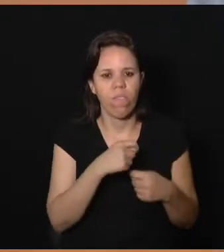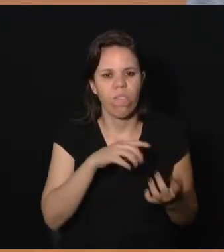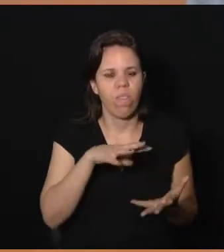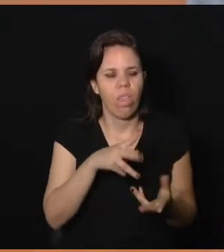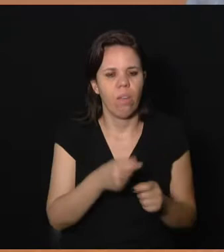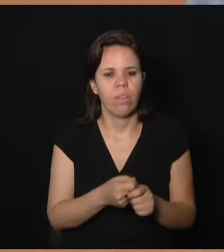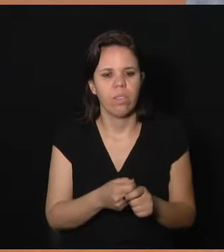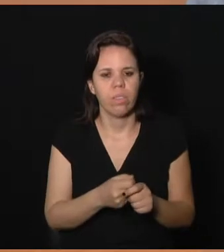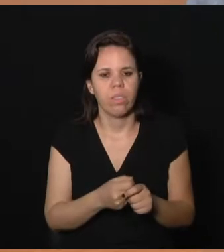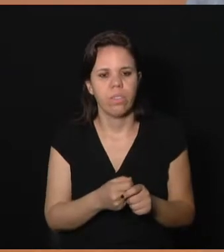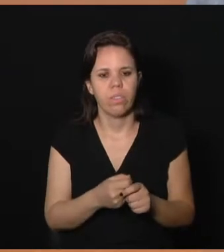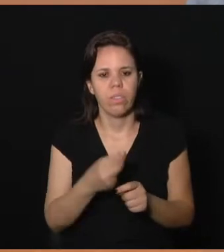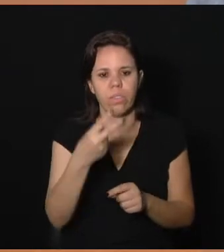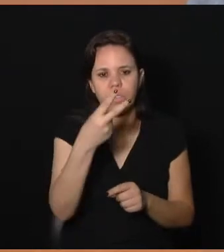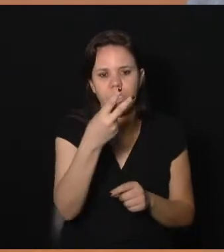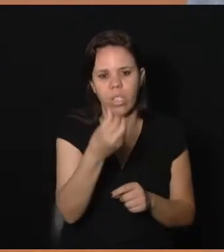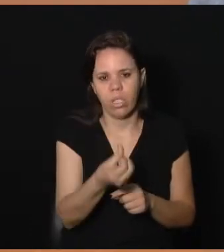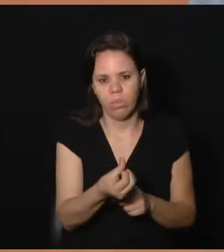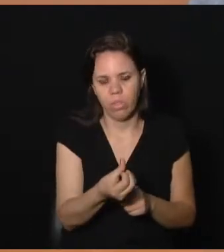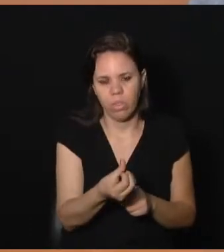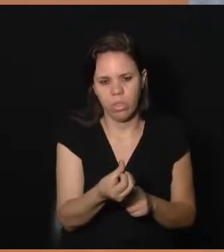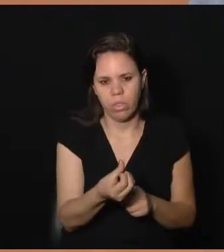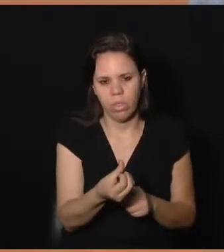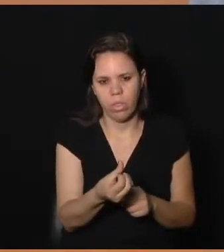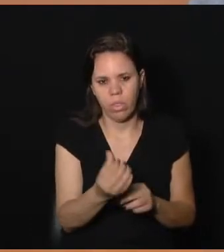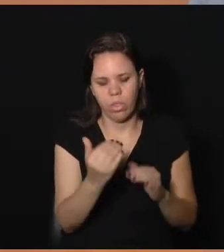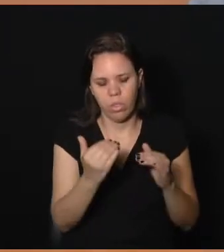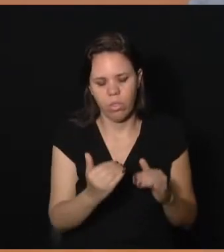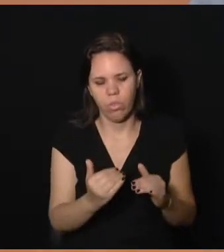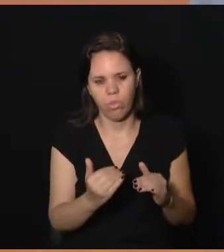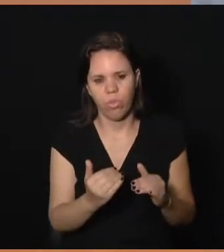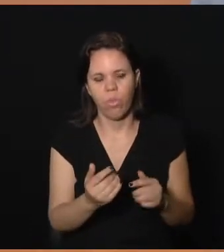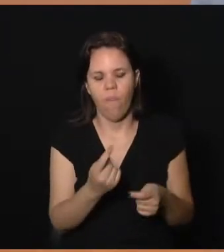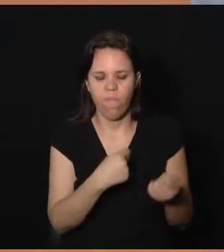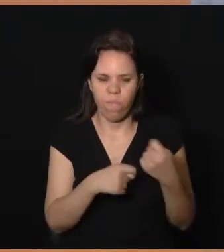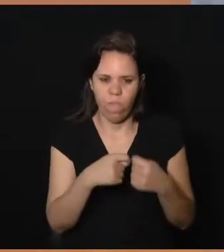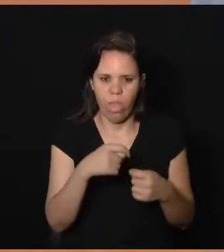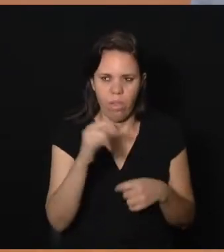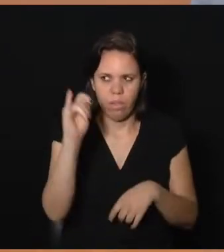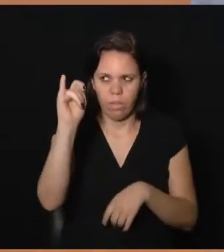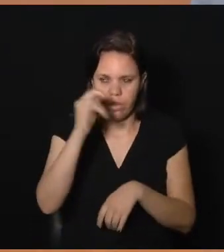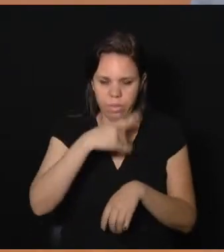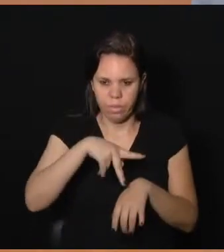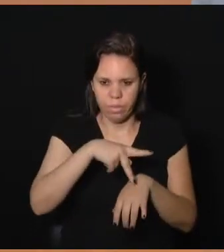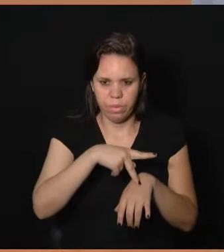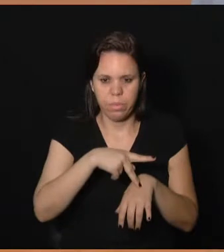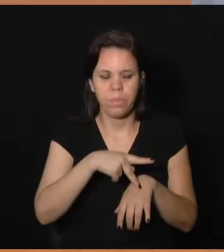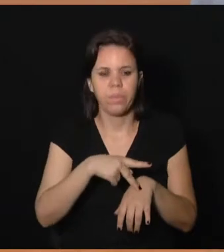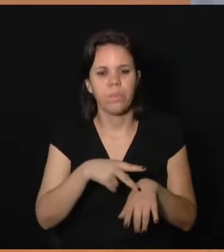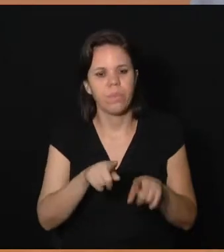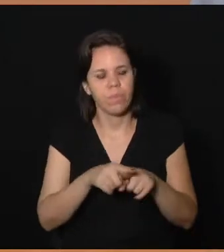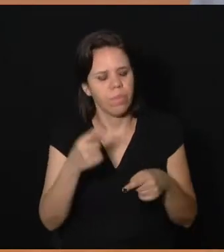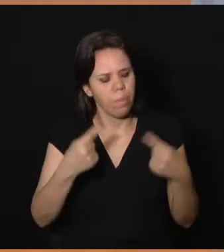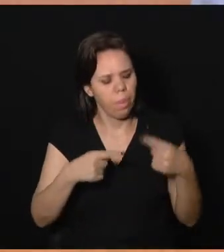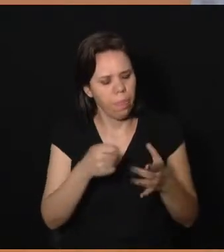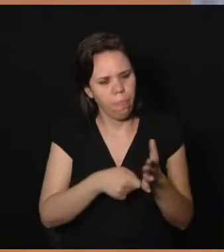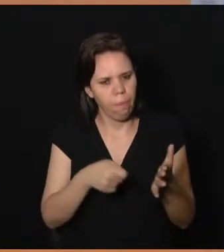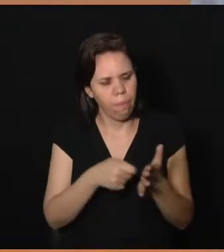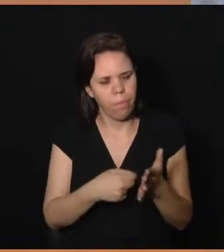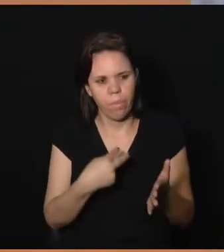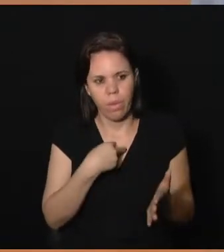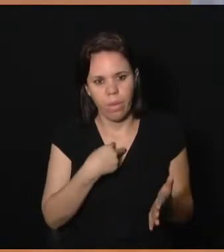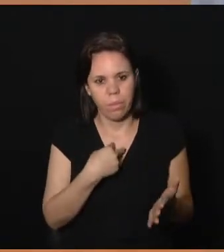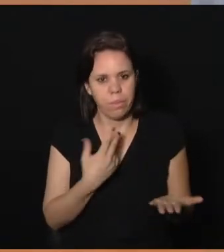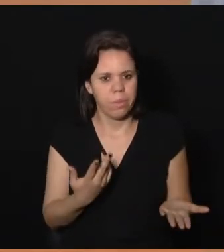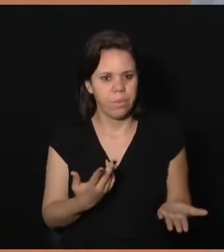apenas o 26º player no mercado internacional. Quer dizer, essa é uma discussão que, de novo, a gente fala em políticas, então a gente não pode elencar um